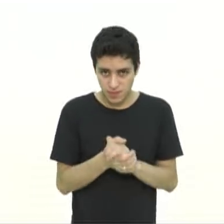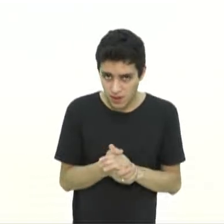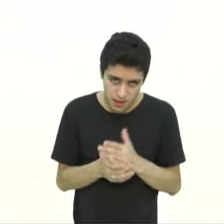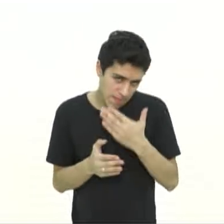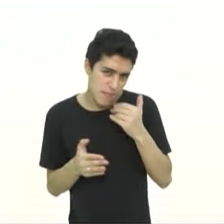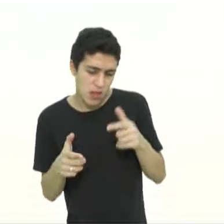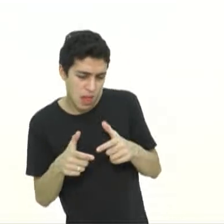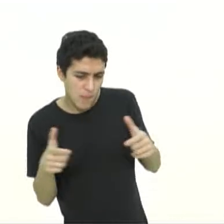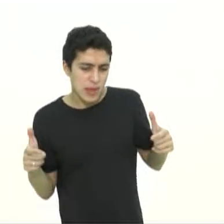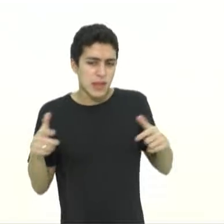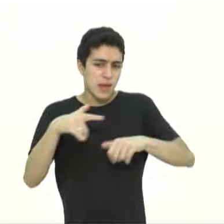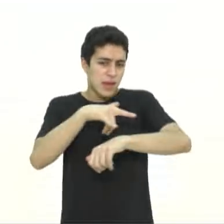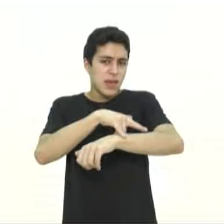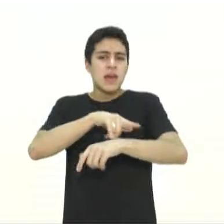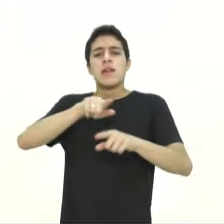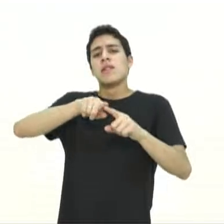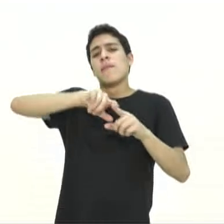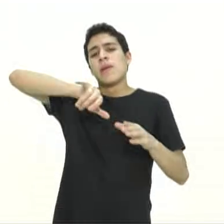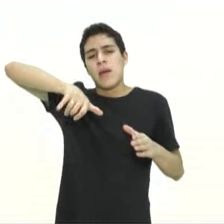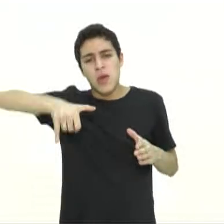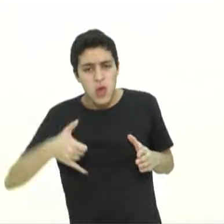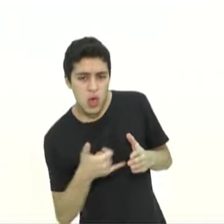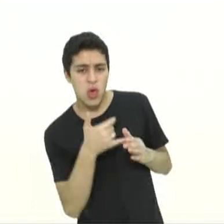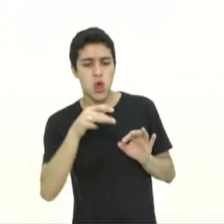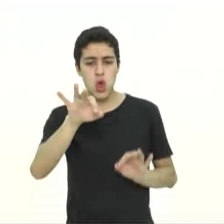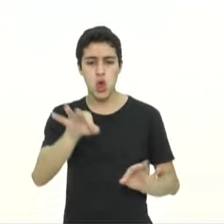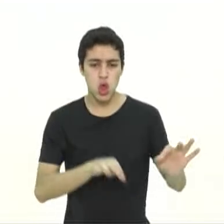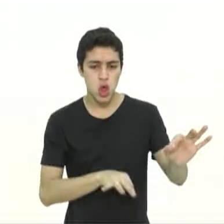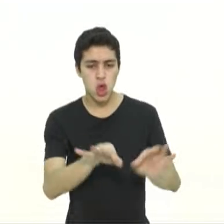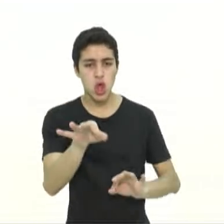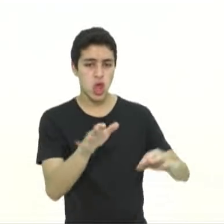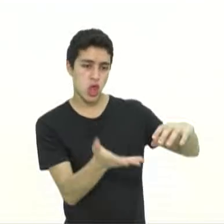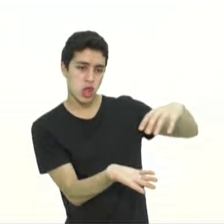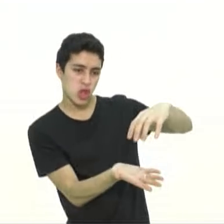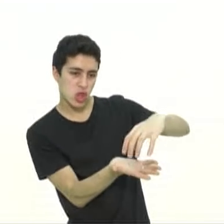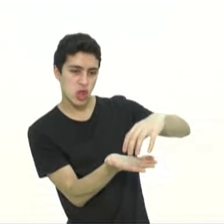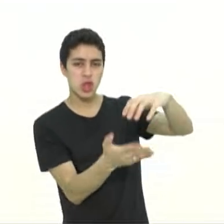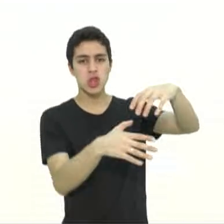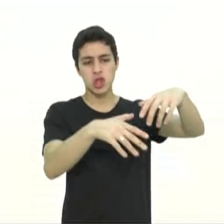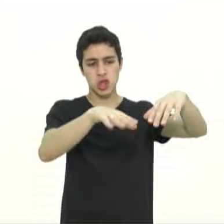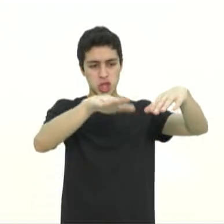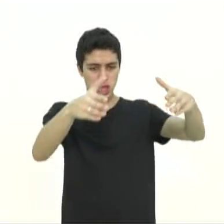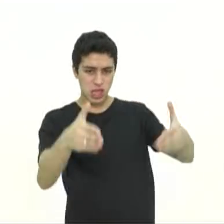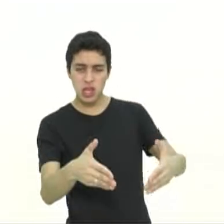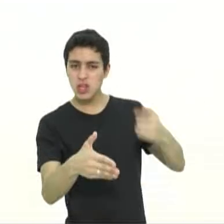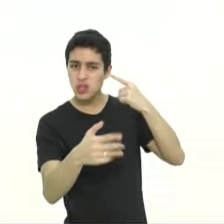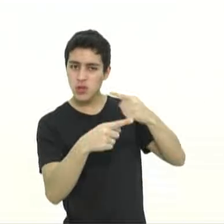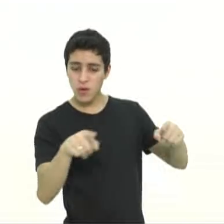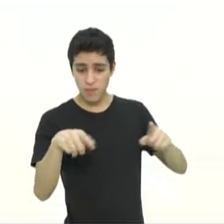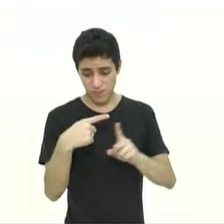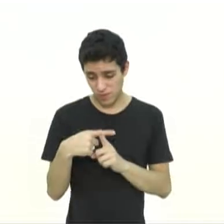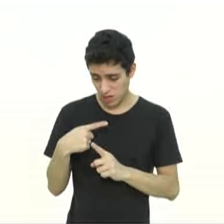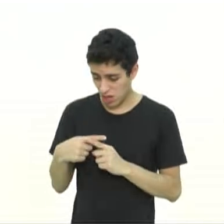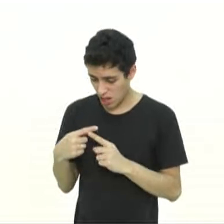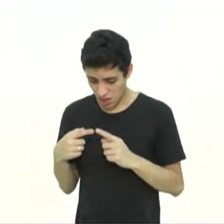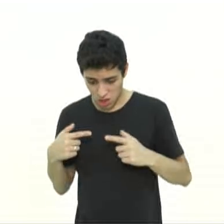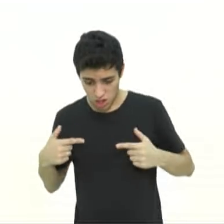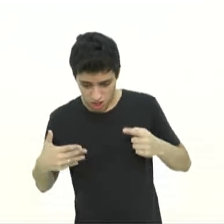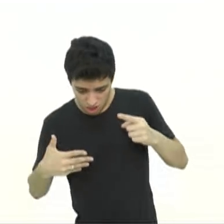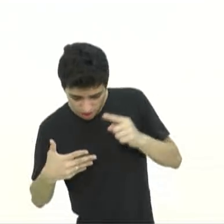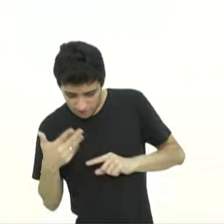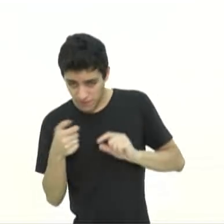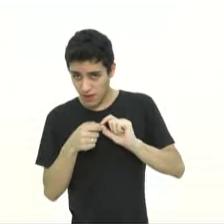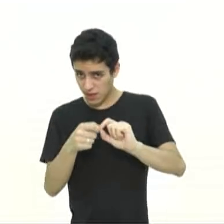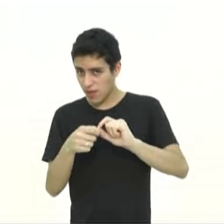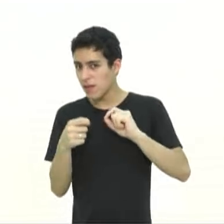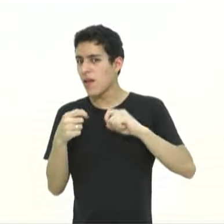ampliar o banheiro e aproveitar para colocar um equipamento de som, porque entre a água, a fibra e os dentes, você vai passar